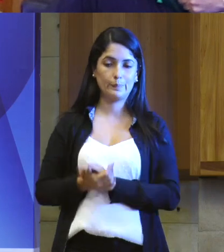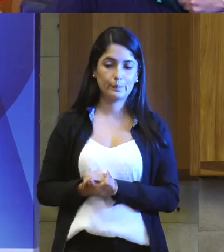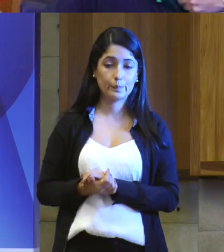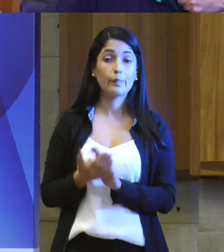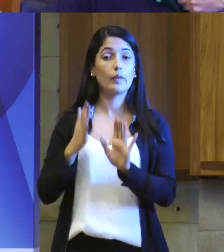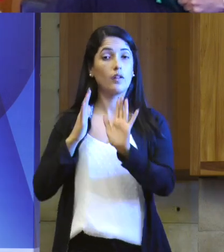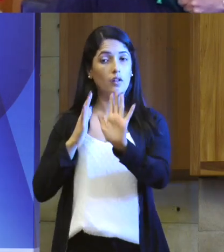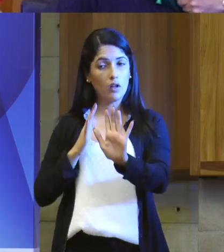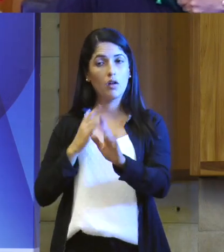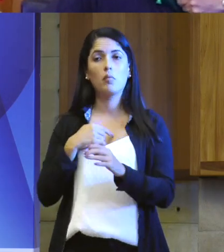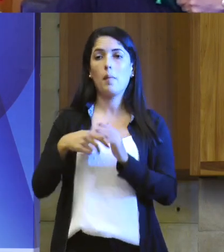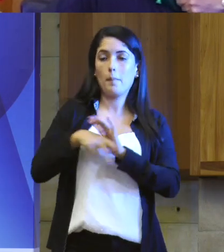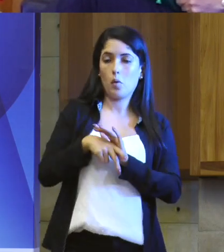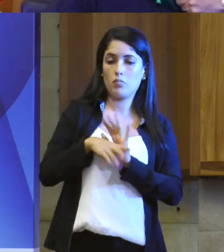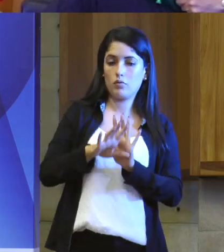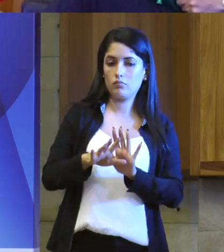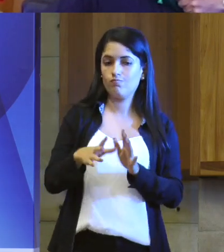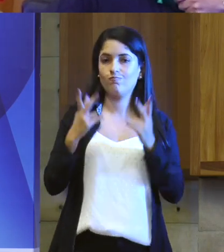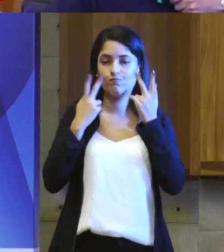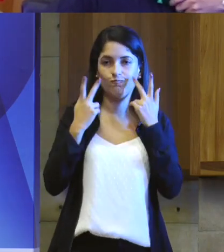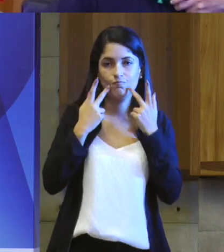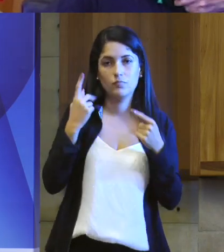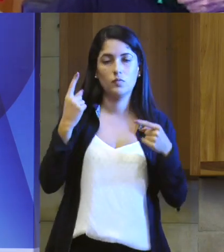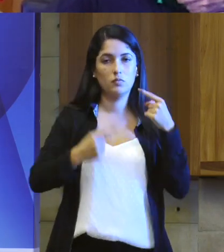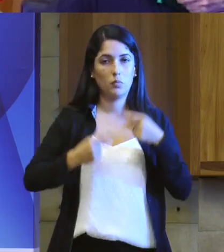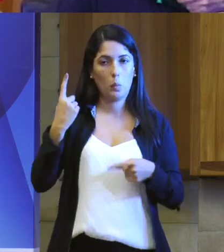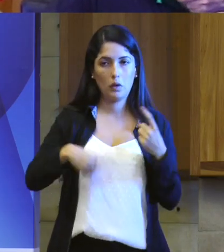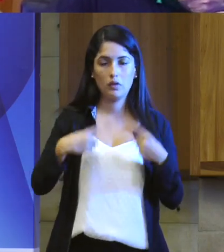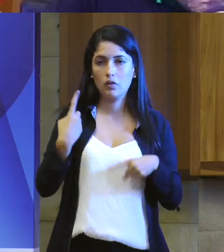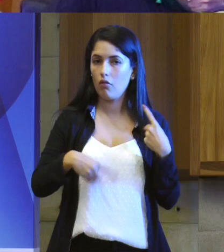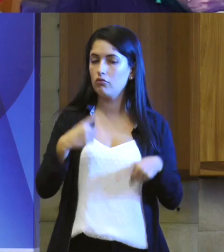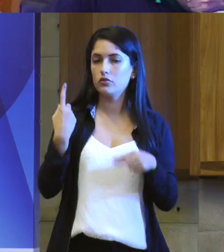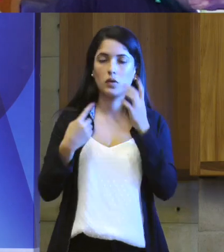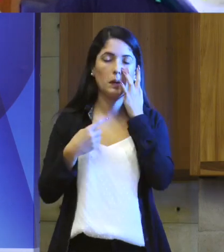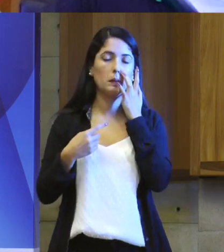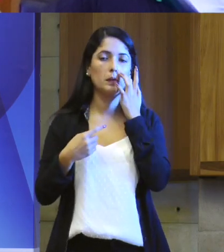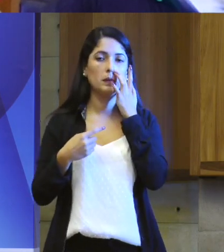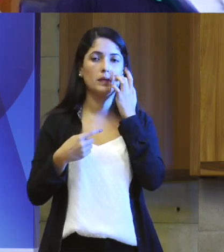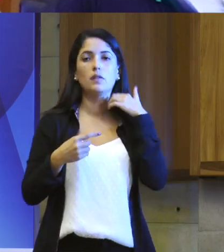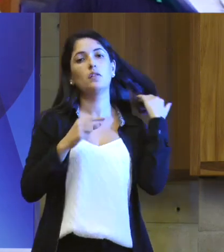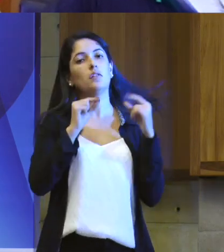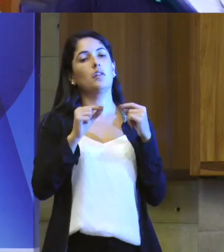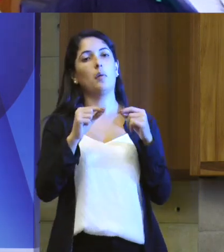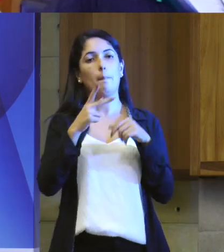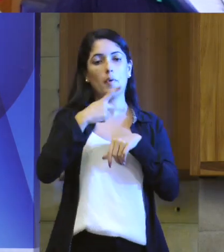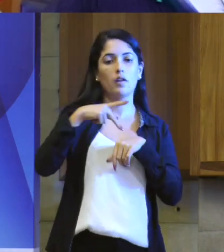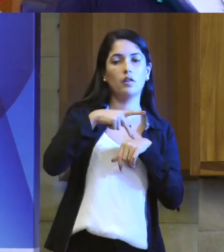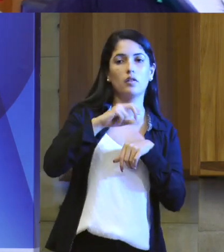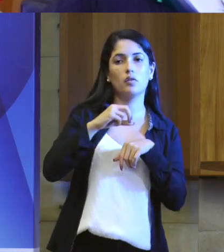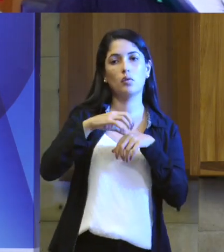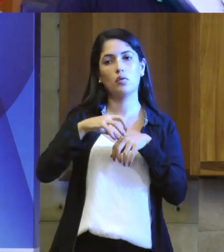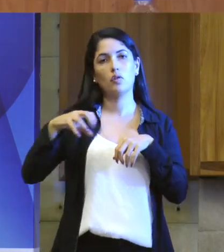porque isso faz parte do jogo é normal que é países os setores de países que não gostam é de